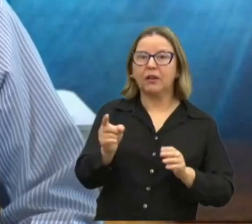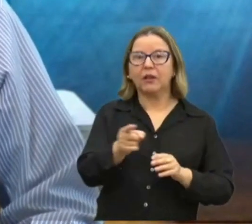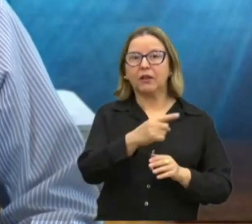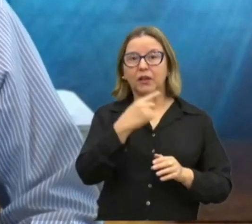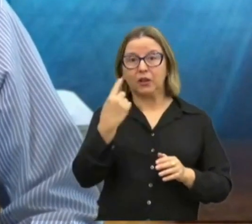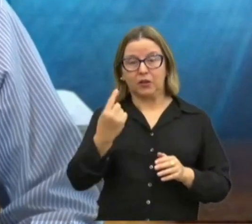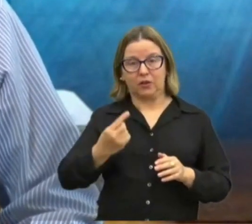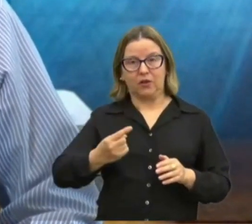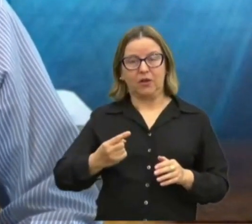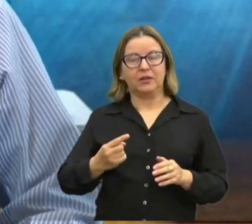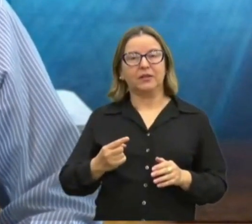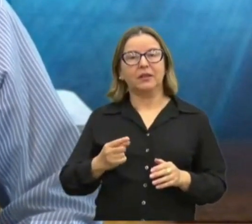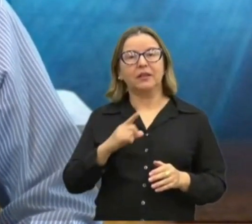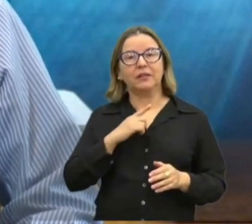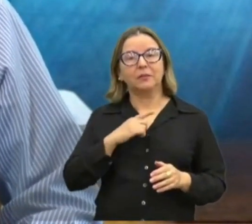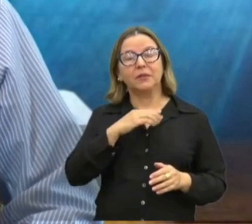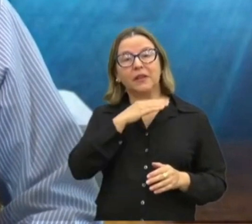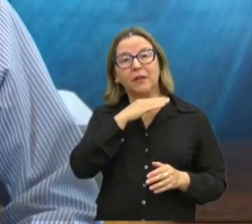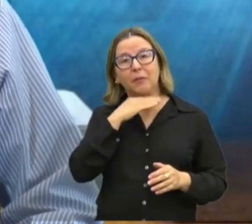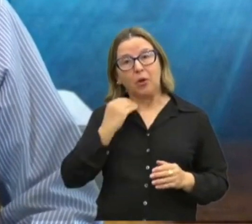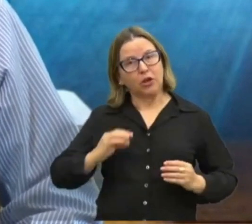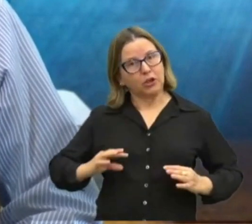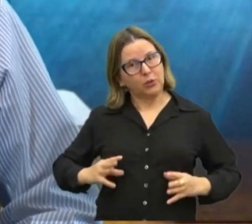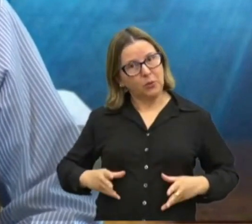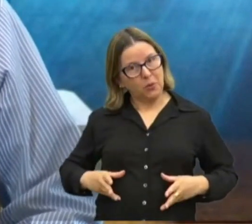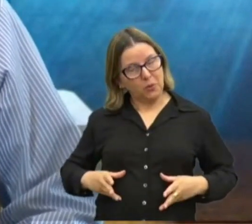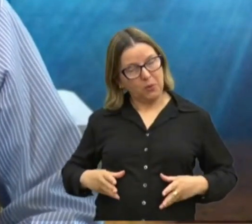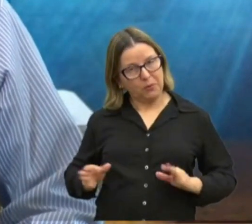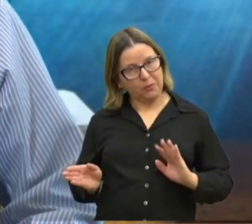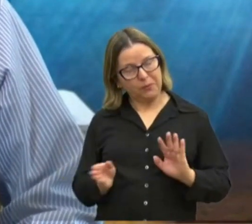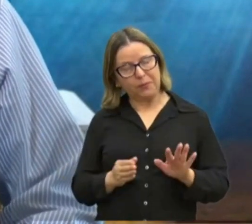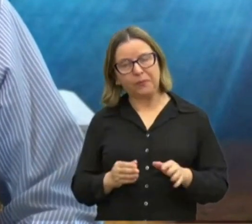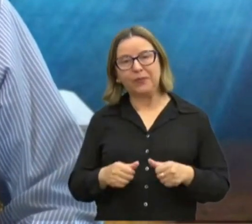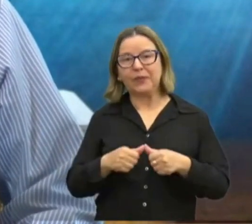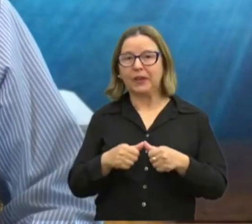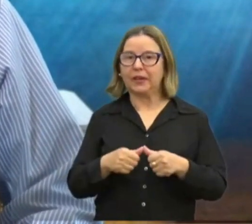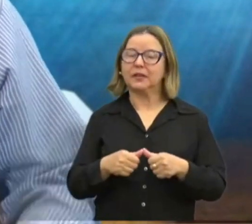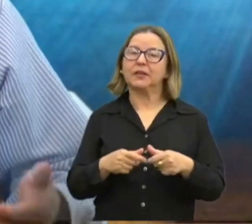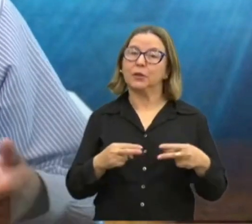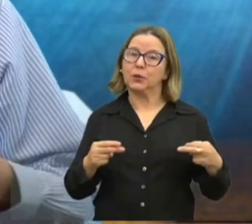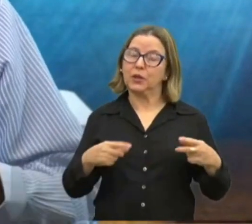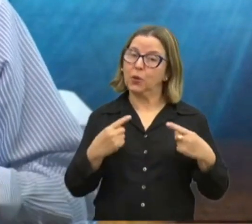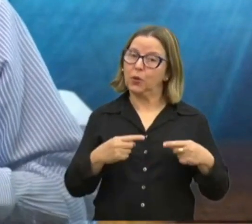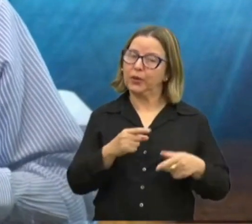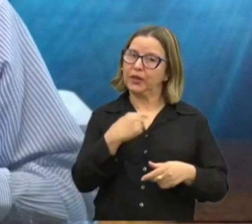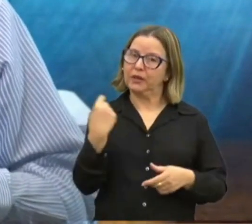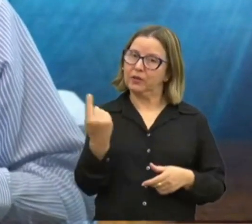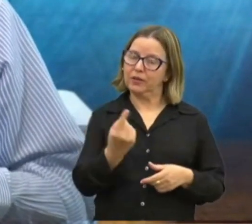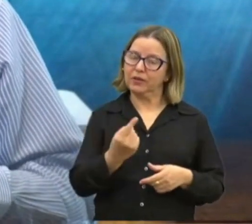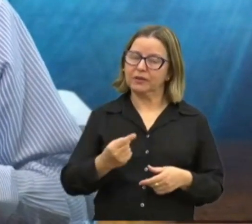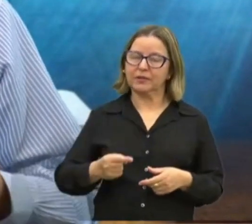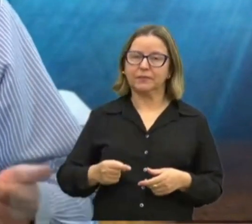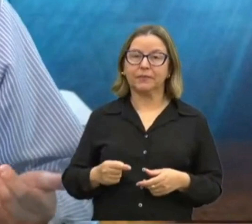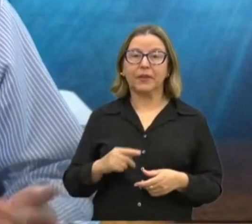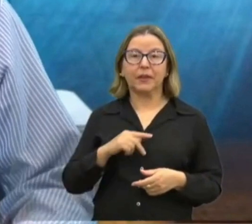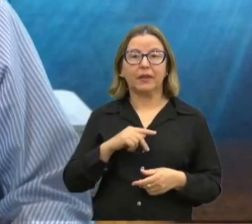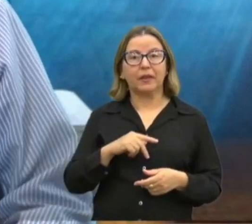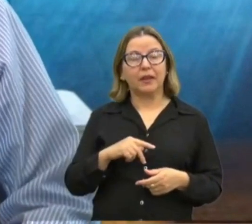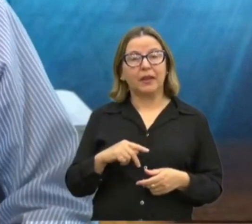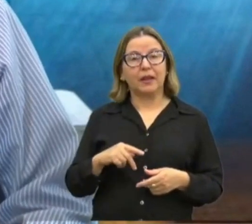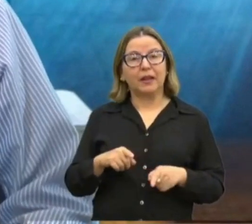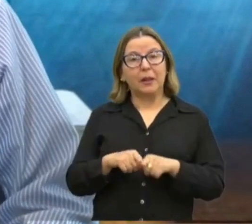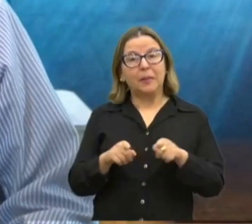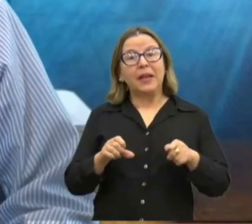morte biológica. Então, essas são coisas contra nós. Mas ele vai mais longe. Se Deus é